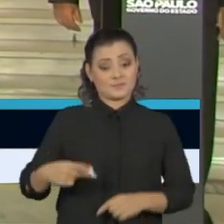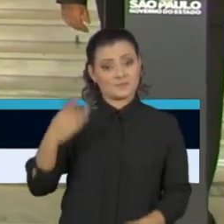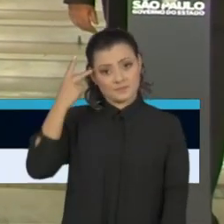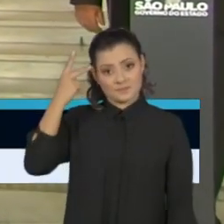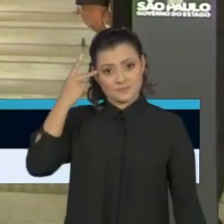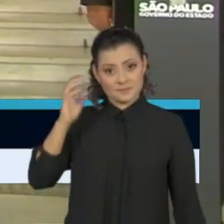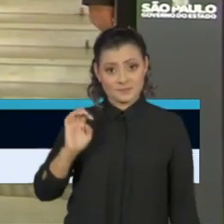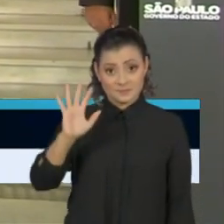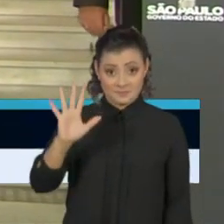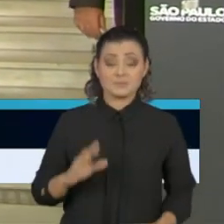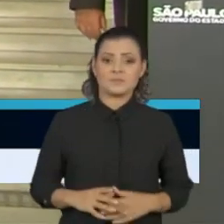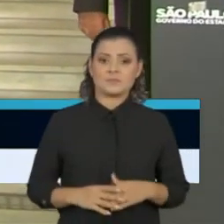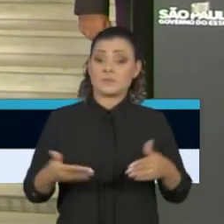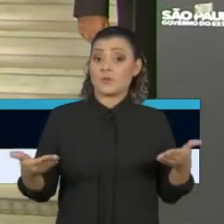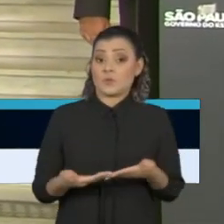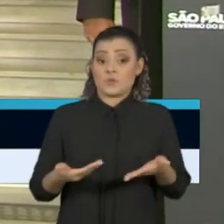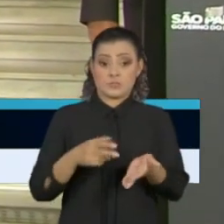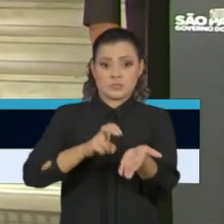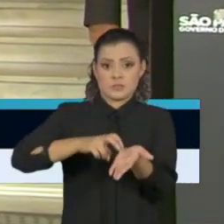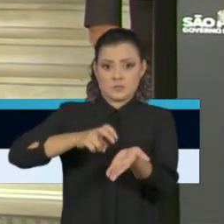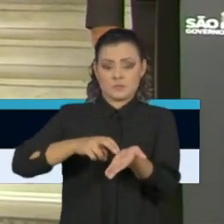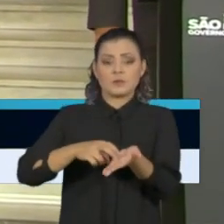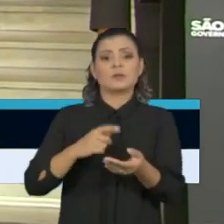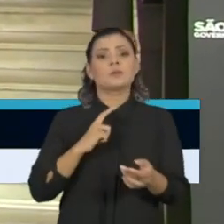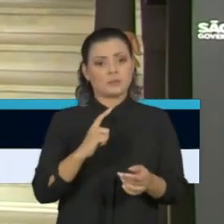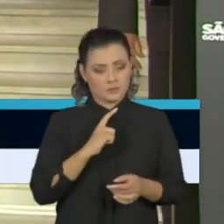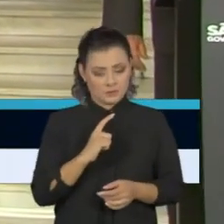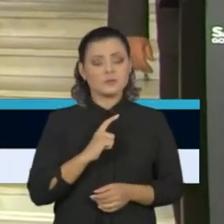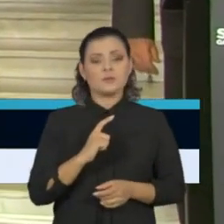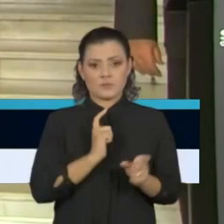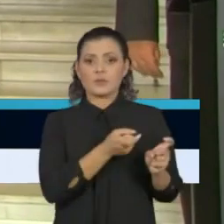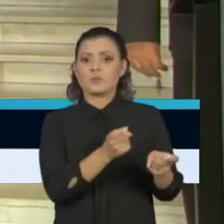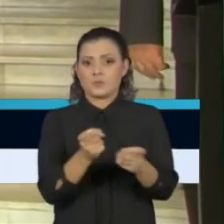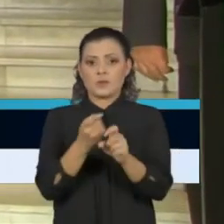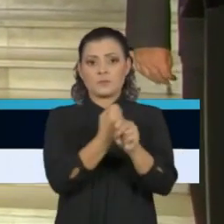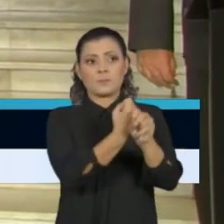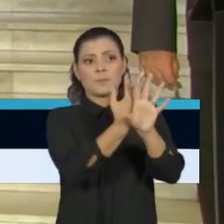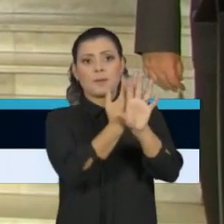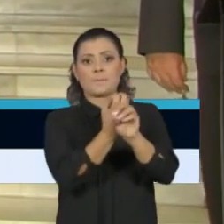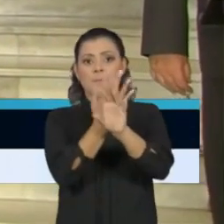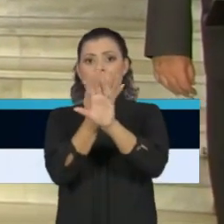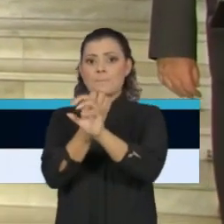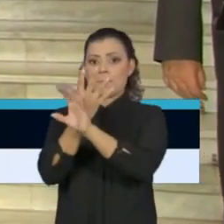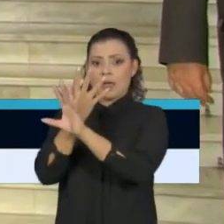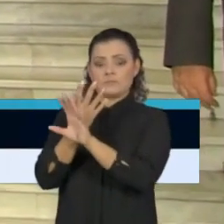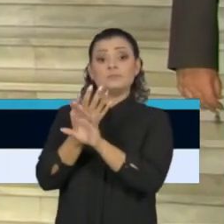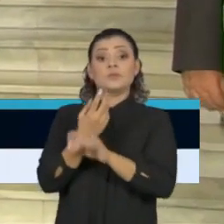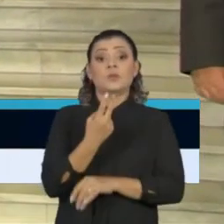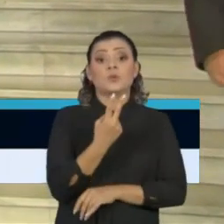Paulo. Hoje pela manhã nós fizemos uma reunião virtual com